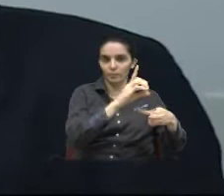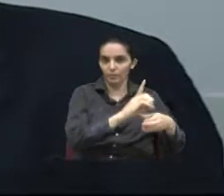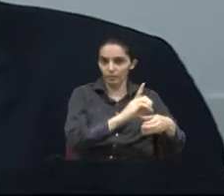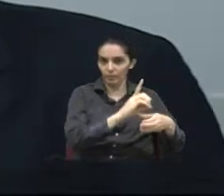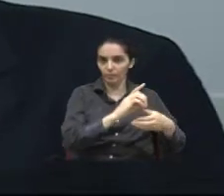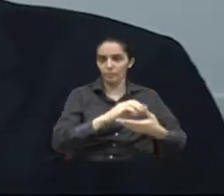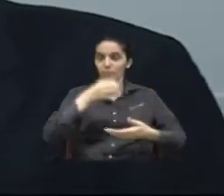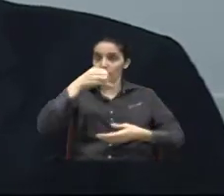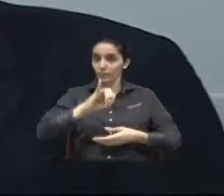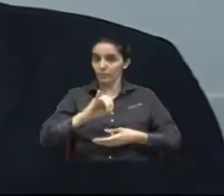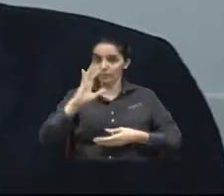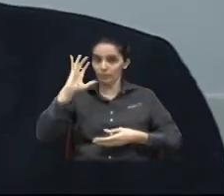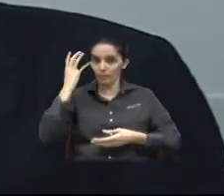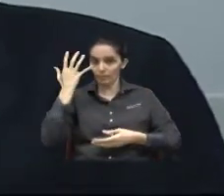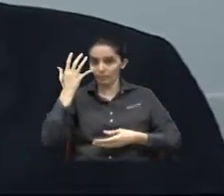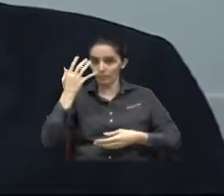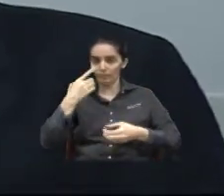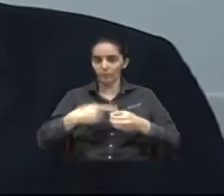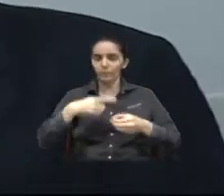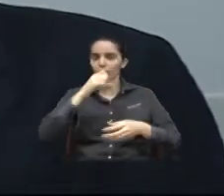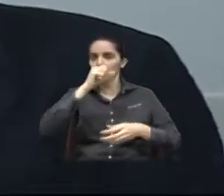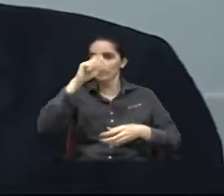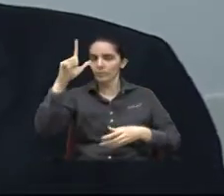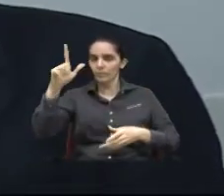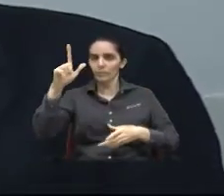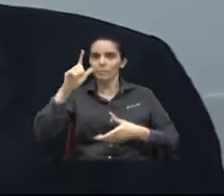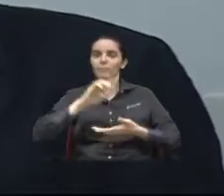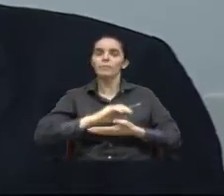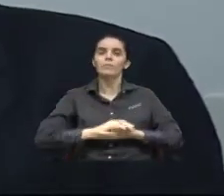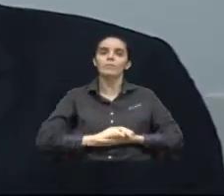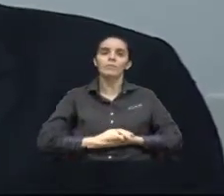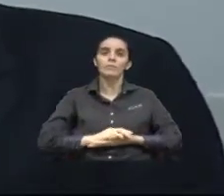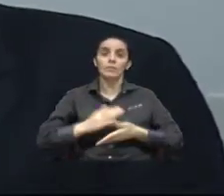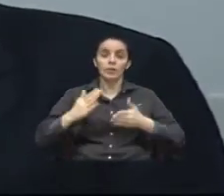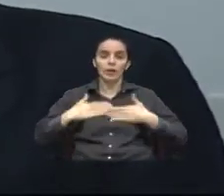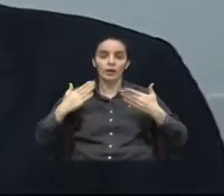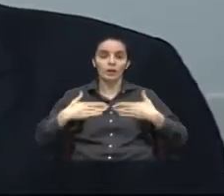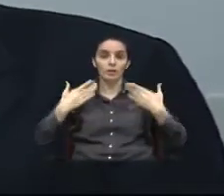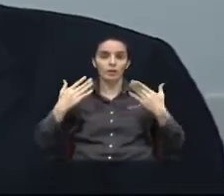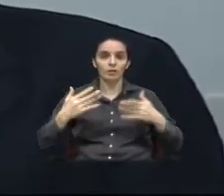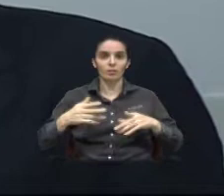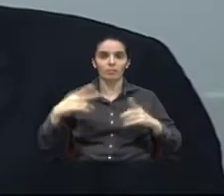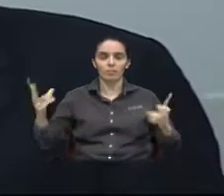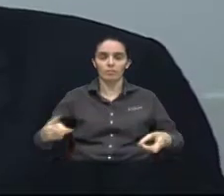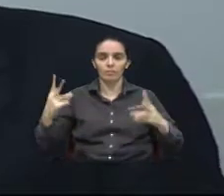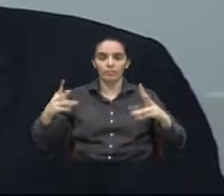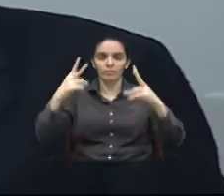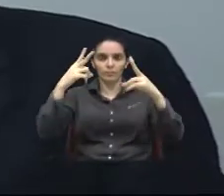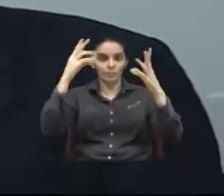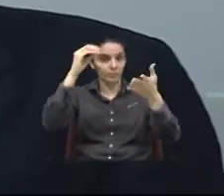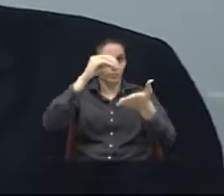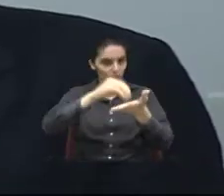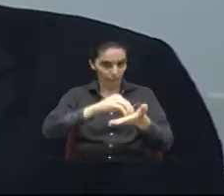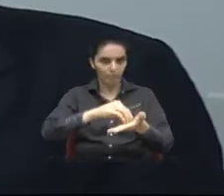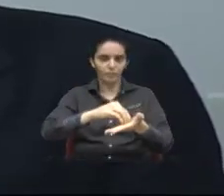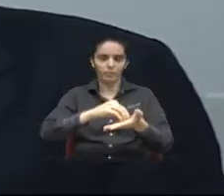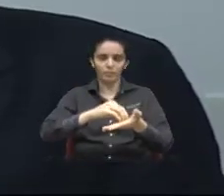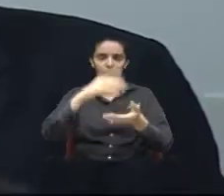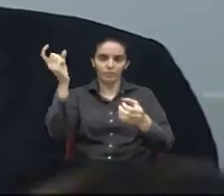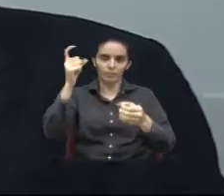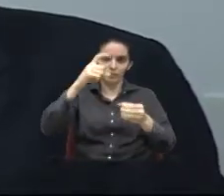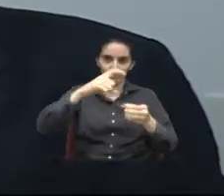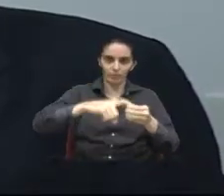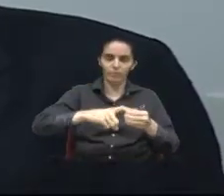Se isso acontecer, para Limeira será uma grande vitória e um marco que volta